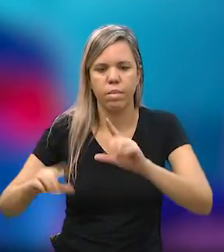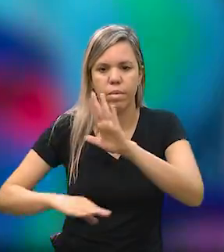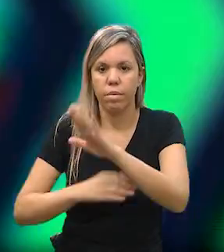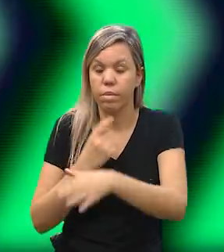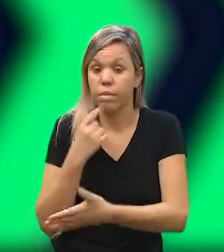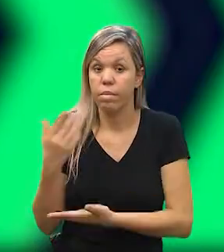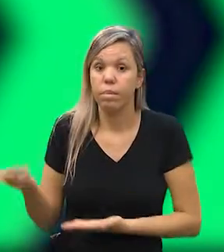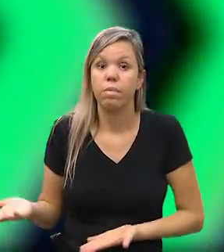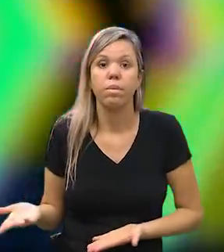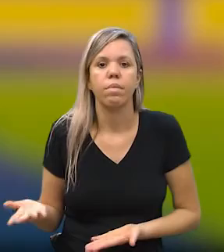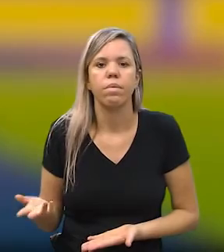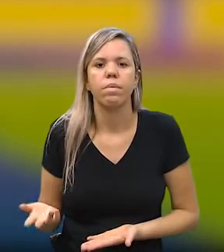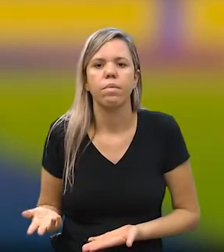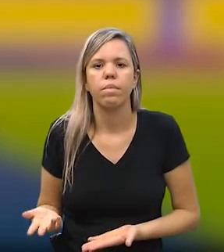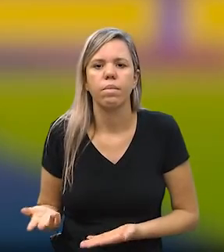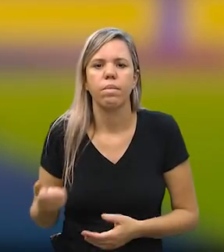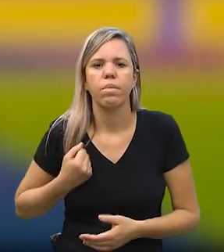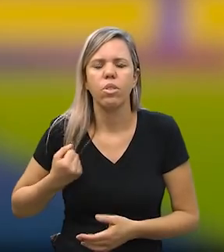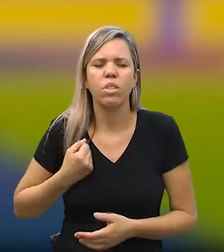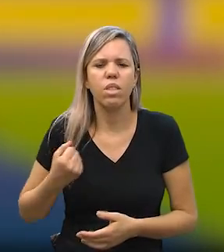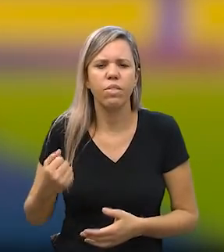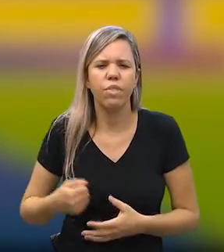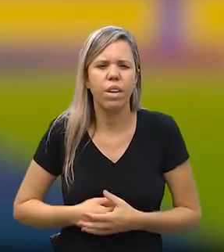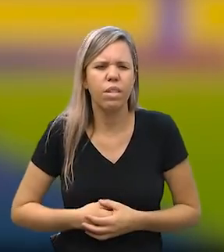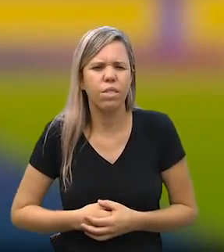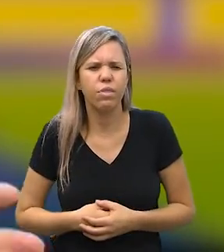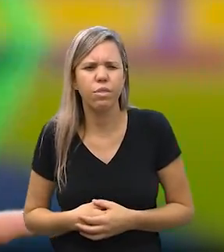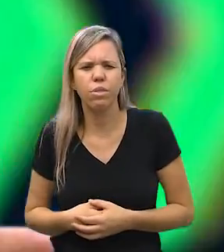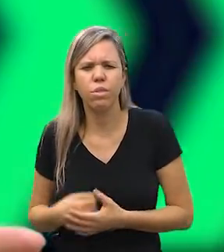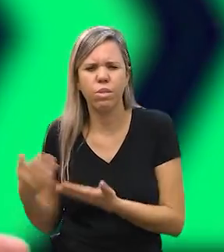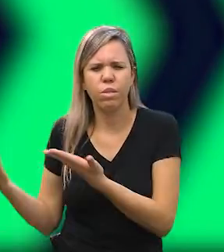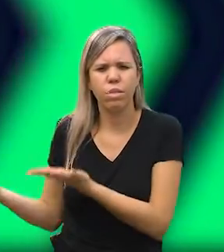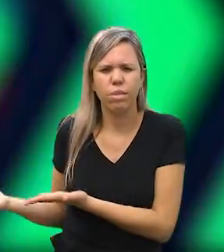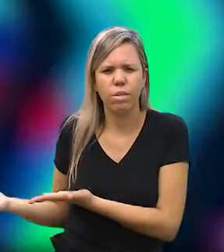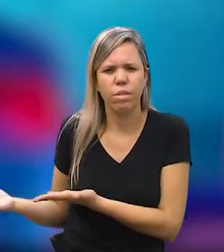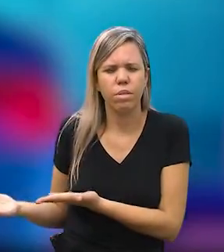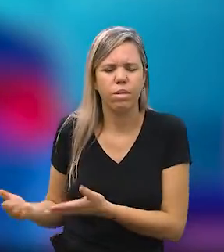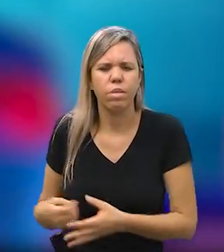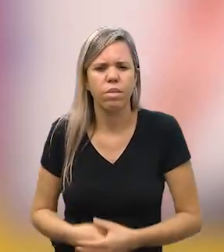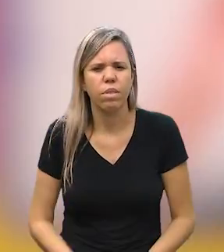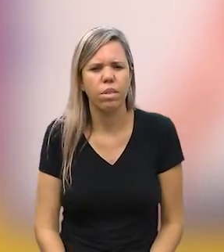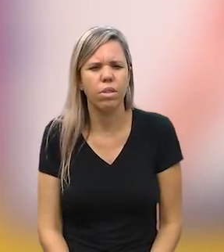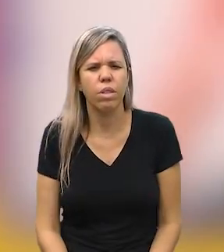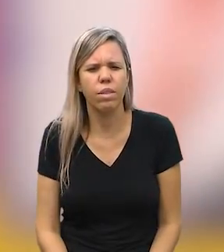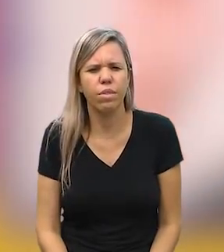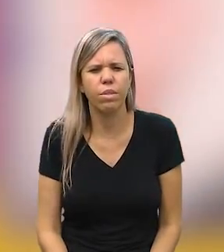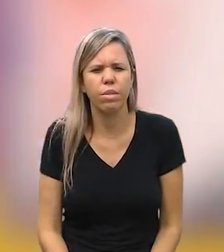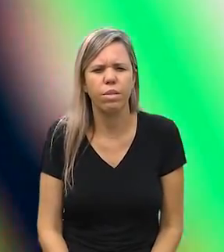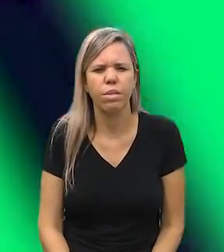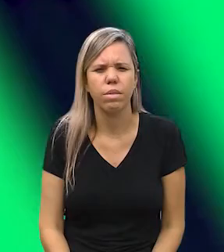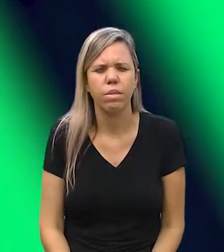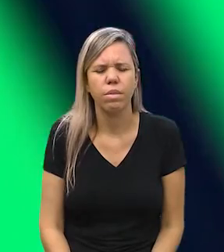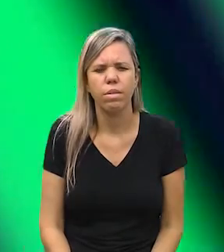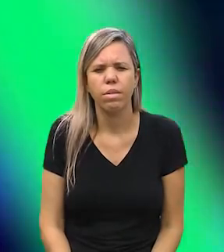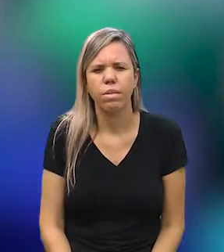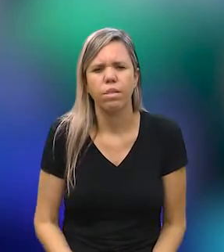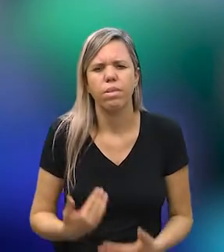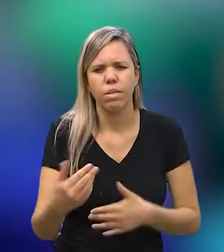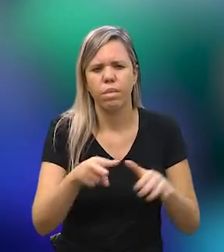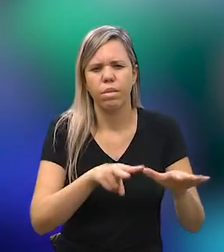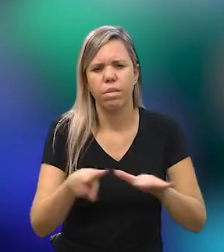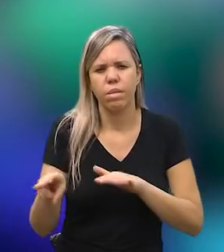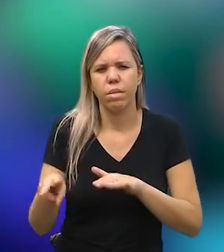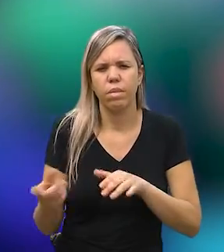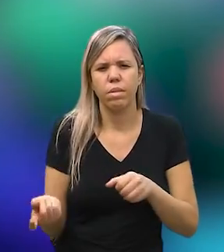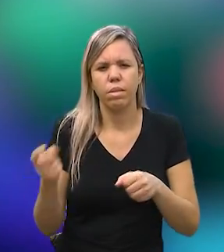TV Câmara. Eu lembro para vocês, é esse número que está aqui na tela, ó, 19 97829 3776. Na próxima